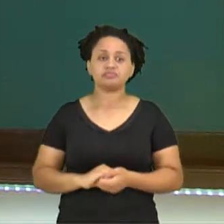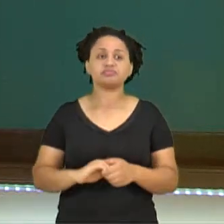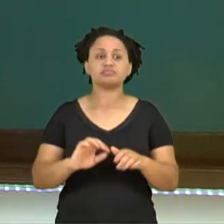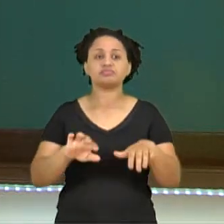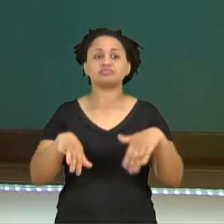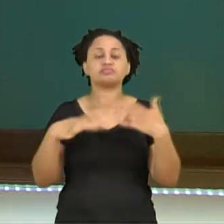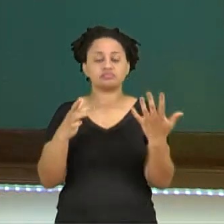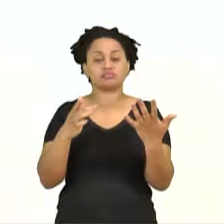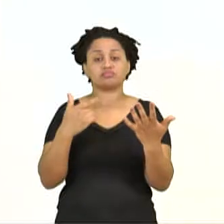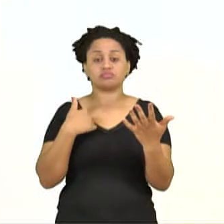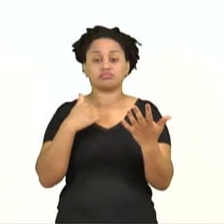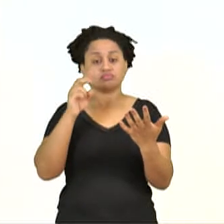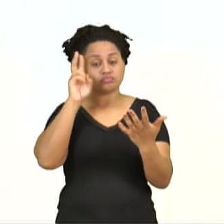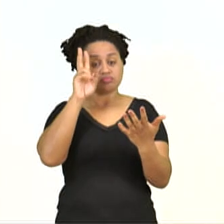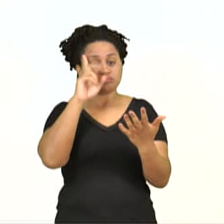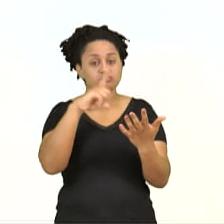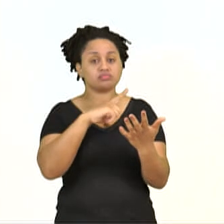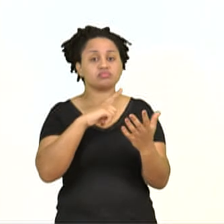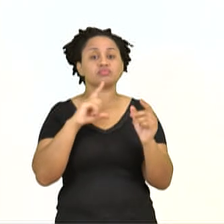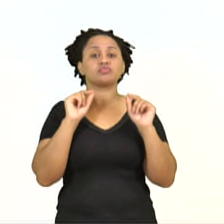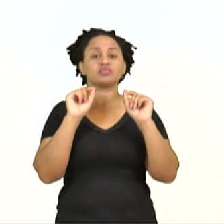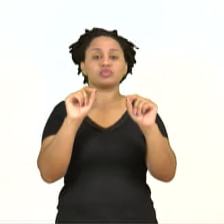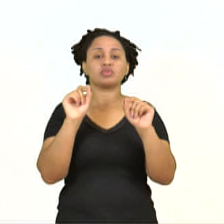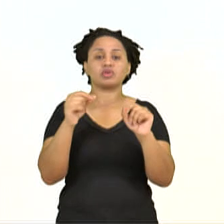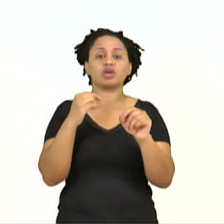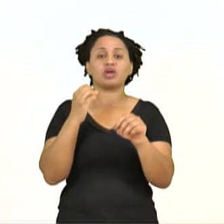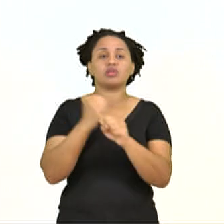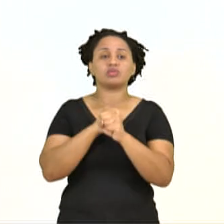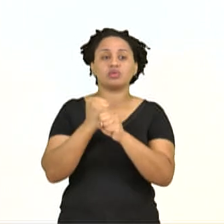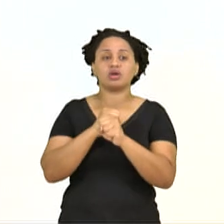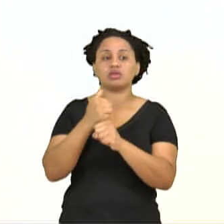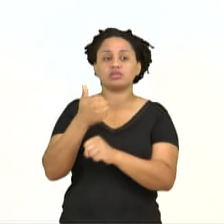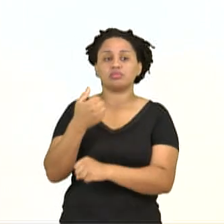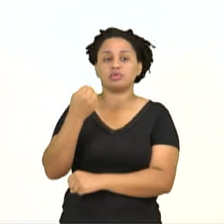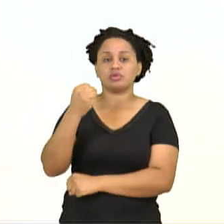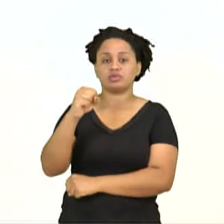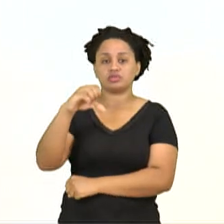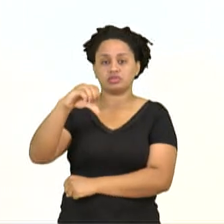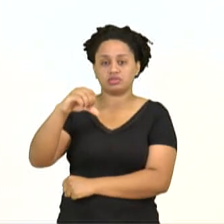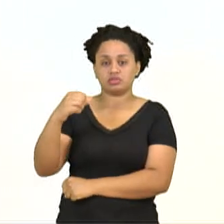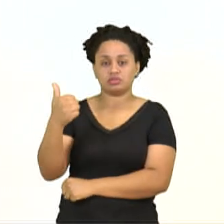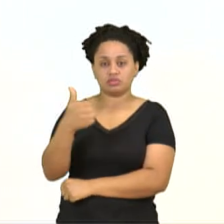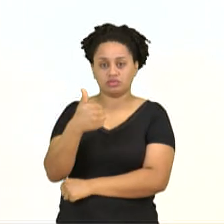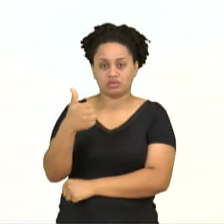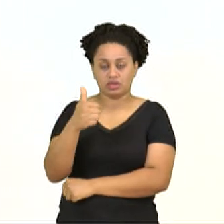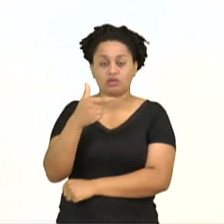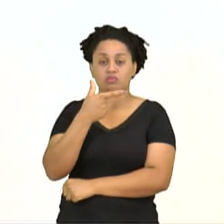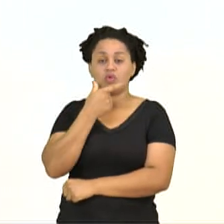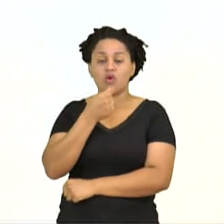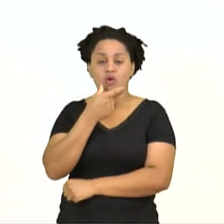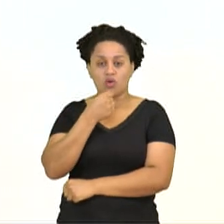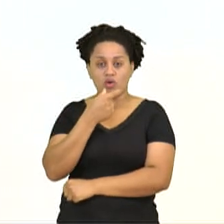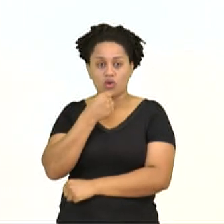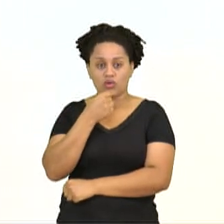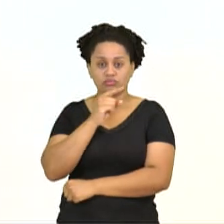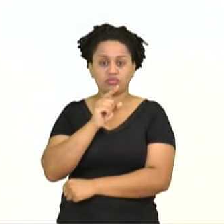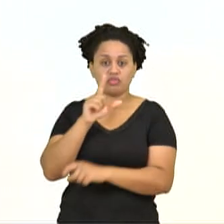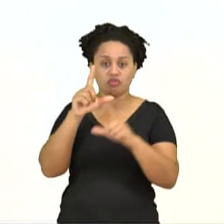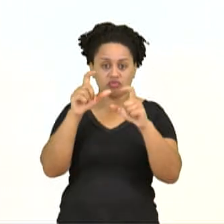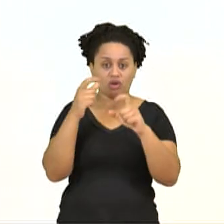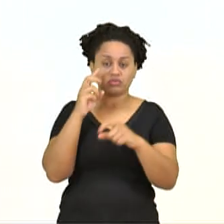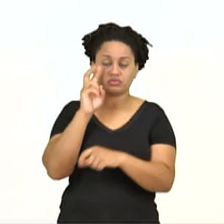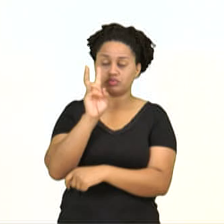a história em si, foi criado em 1891 por esse senhor,